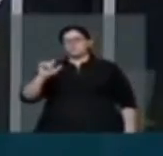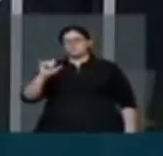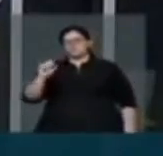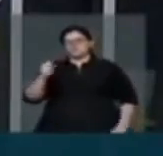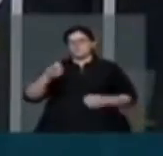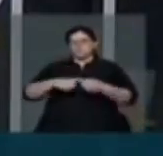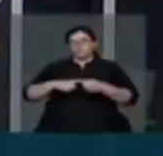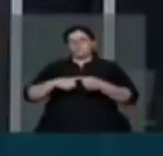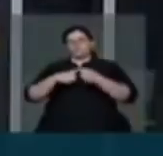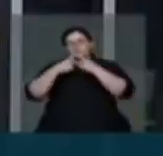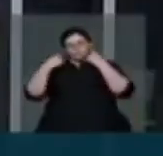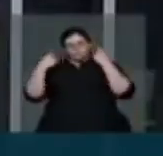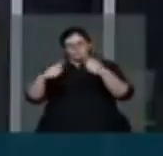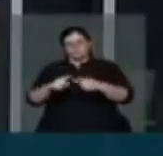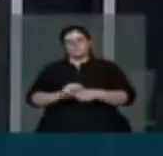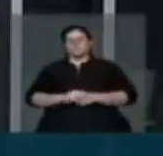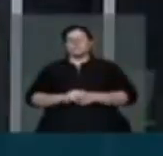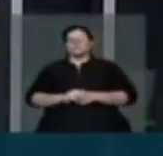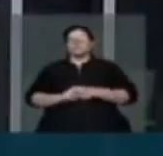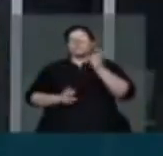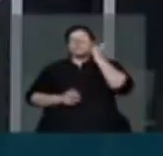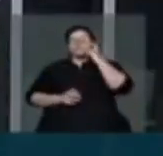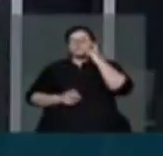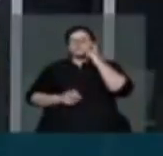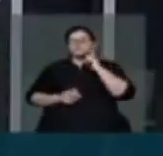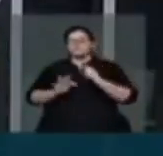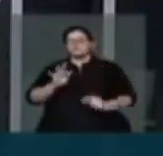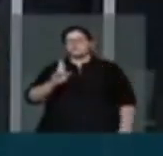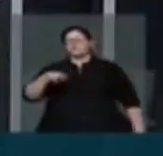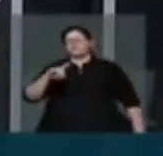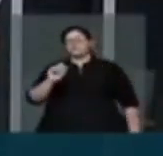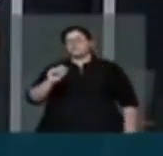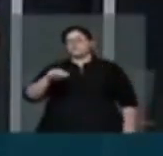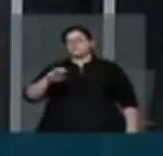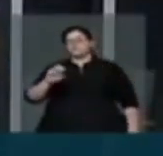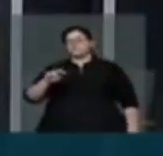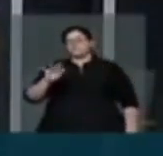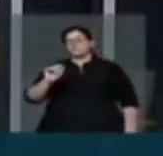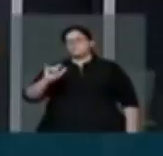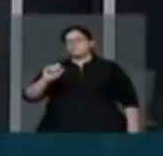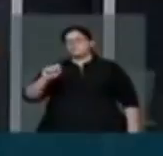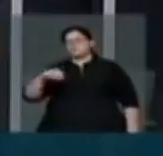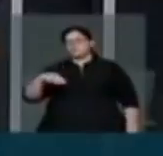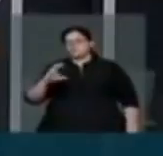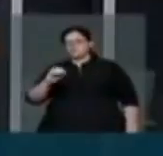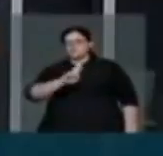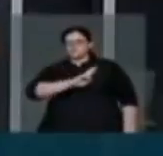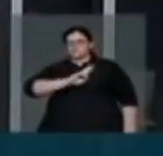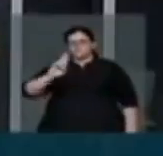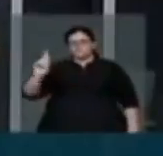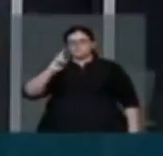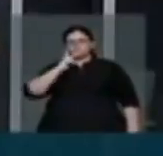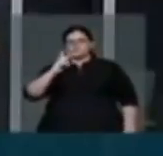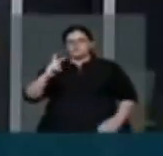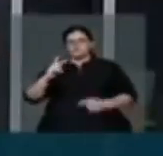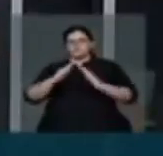que qualifica como fundamentalismo religioso cristão e disse que as igrejas evangélicas se